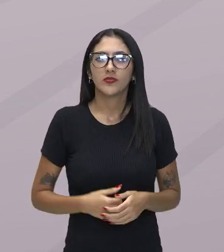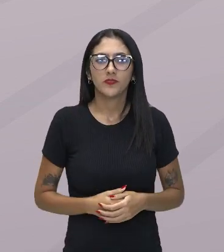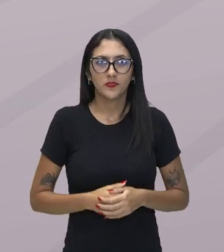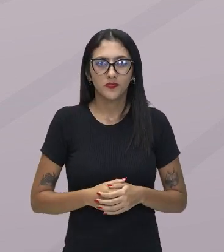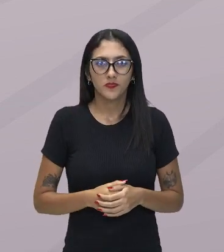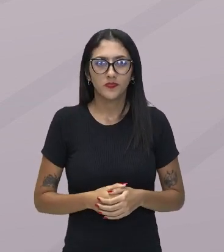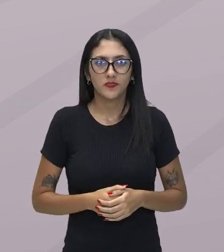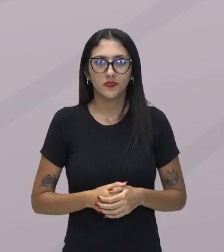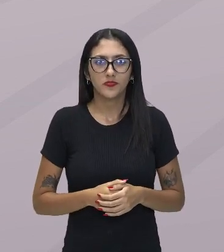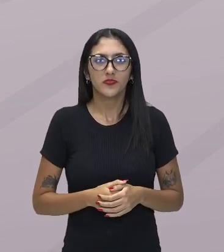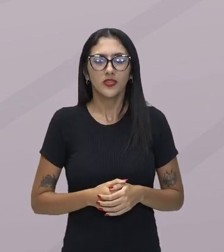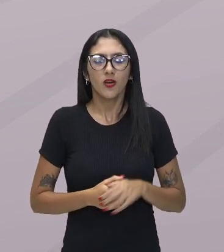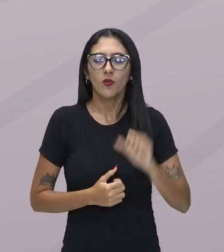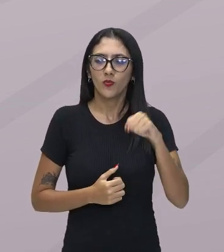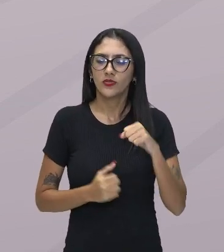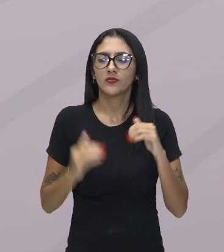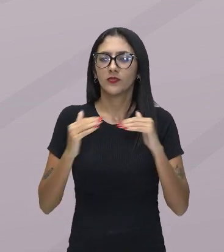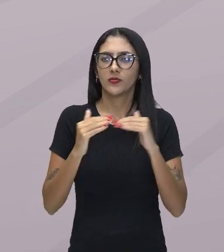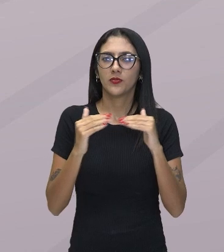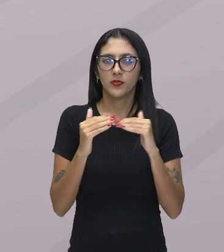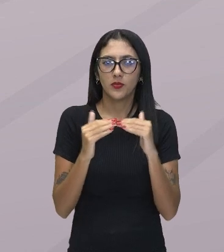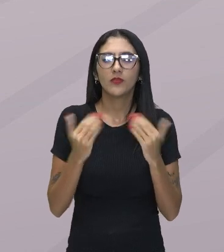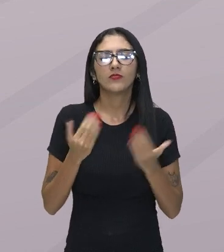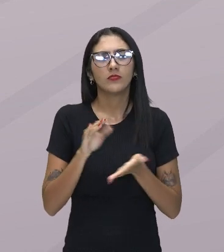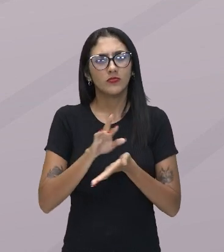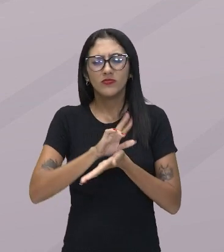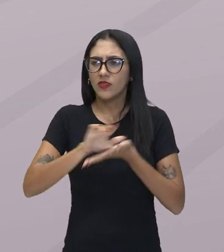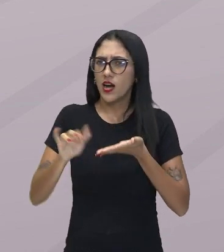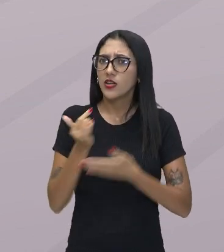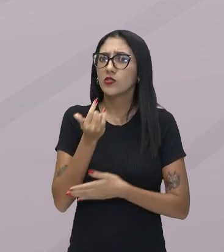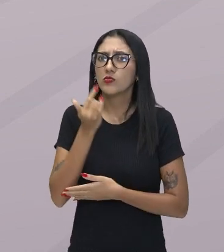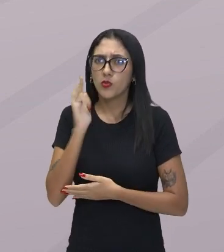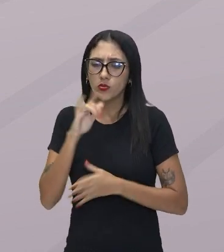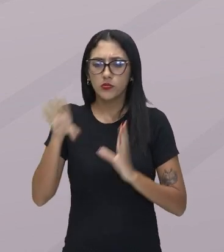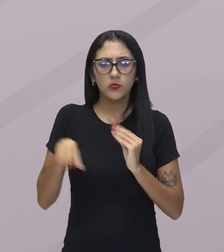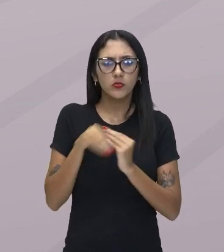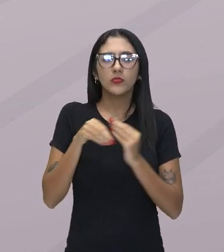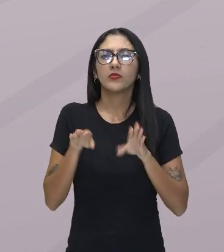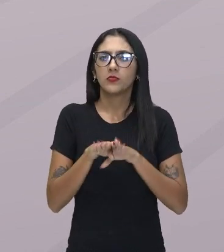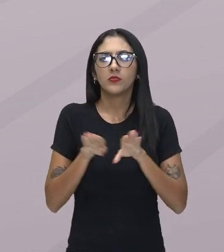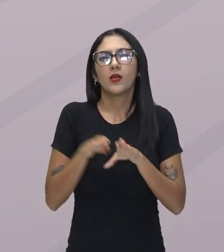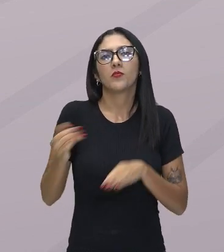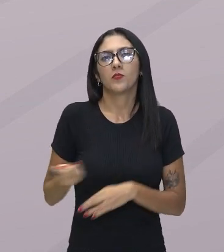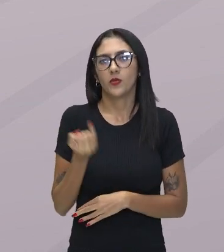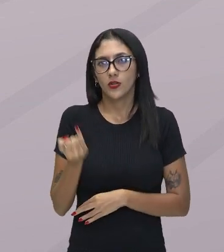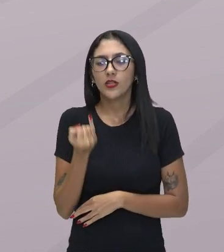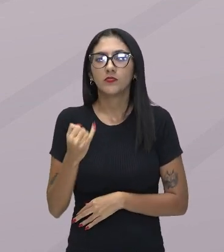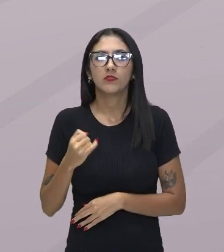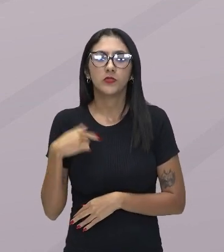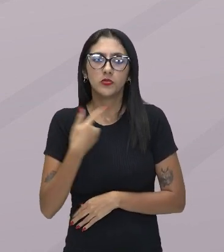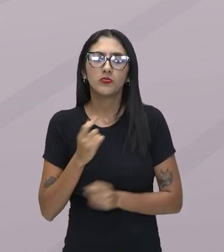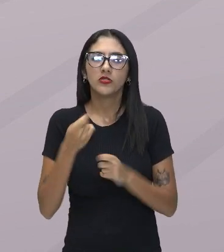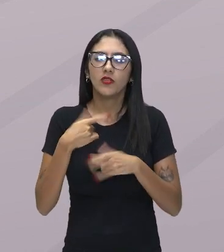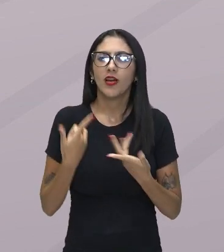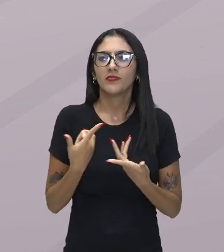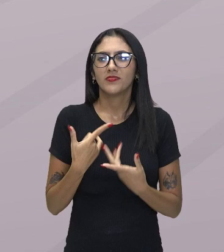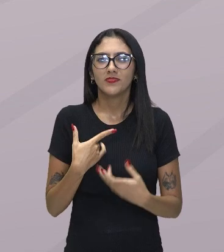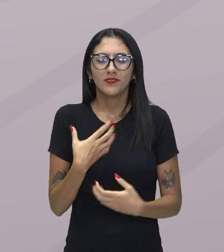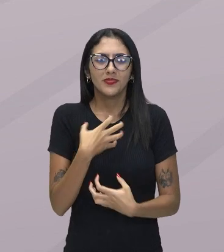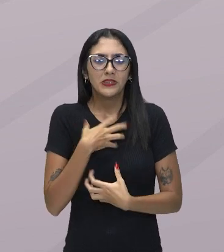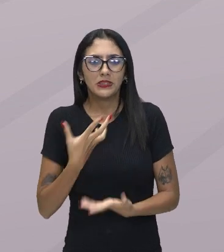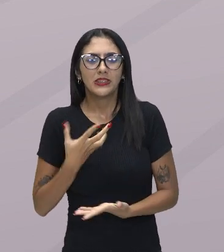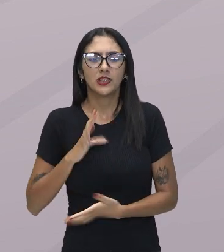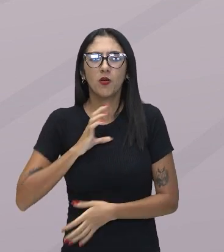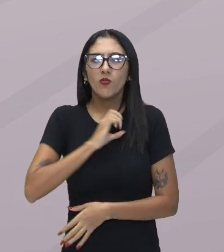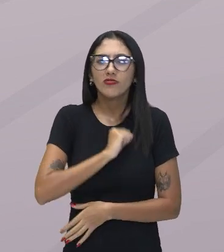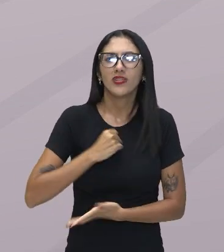certeza, Lucas. Eu acho que outras coisas importantes, né, também, é a gente ter paixão pelo aquilo que a gente faz,